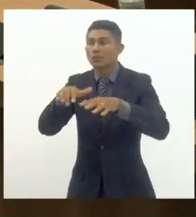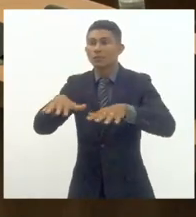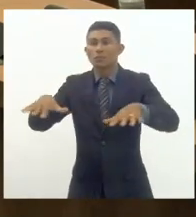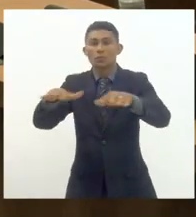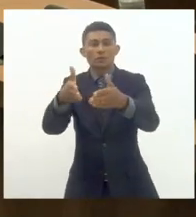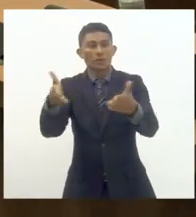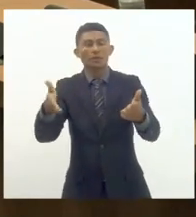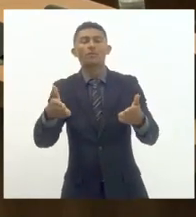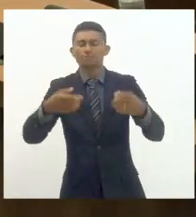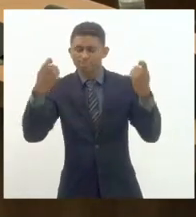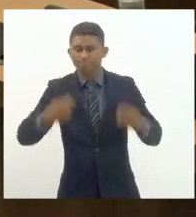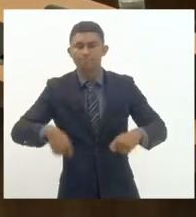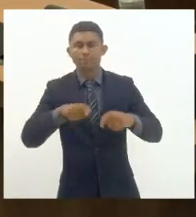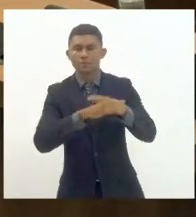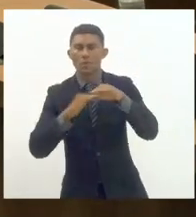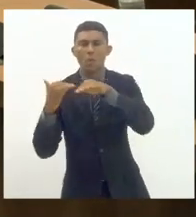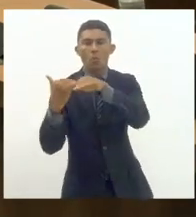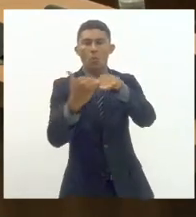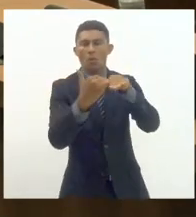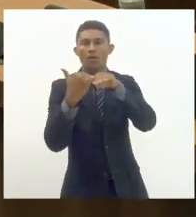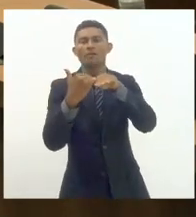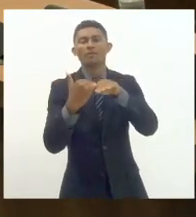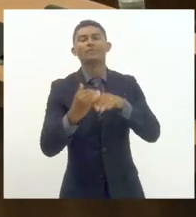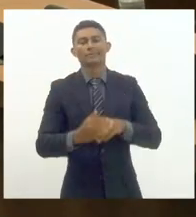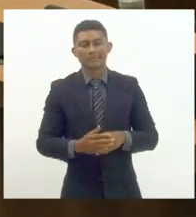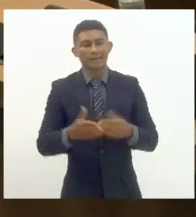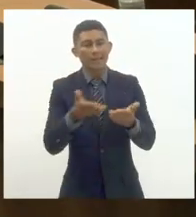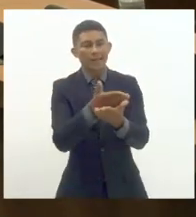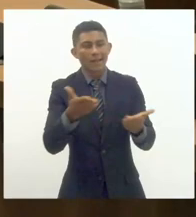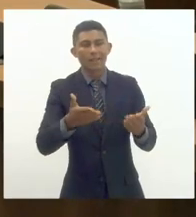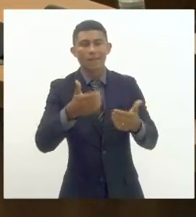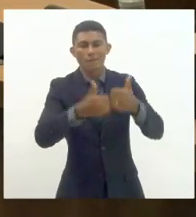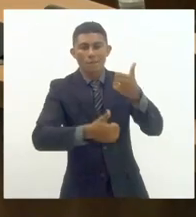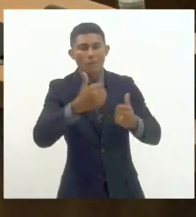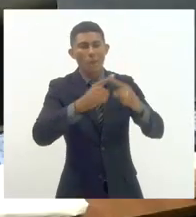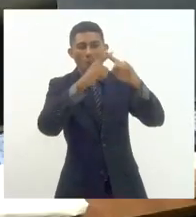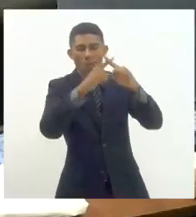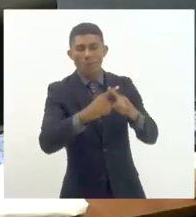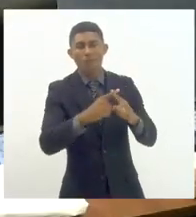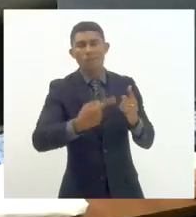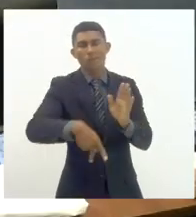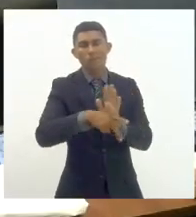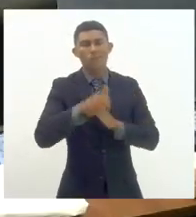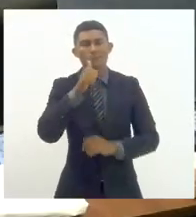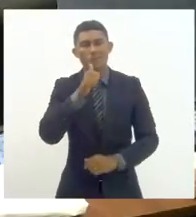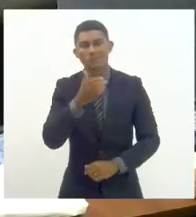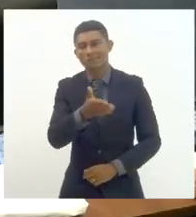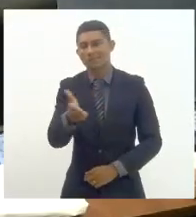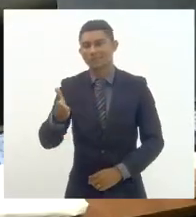ter igualdade de condições nas disputas no futebol feminino. Não.